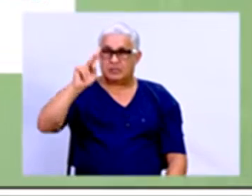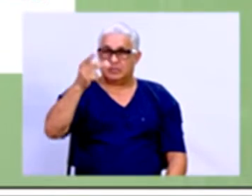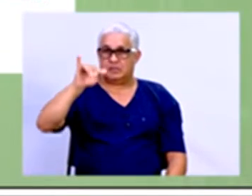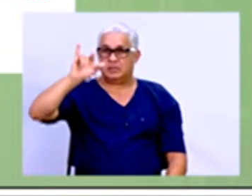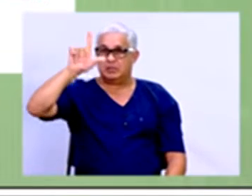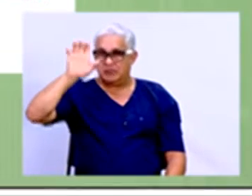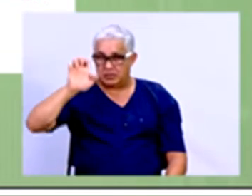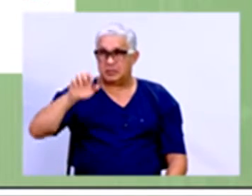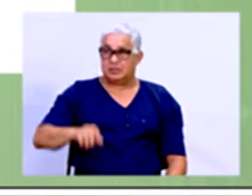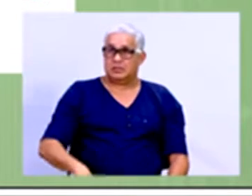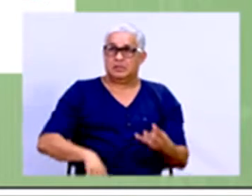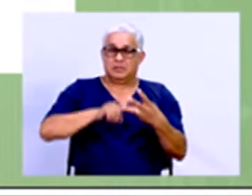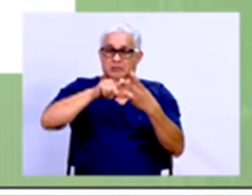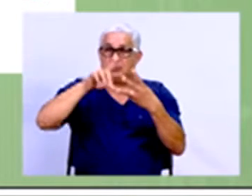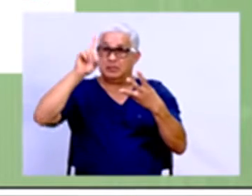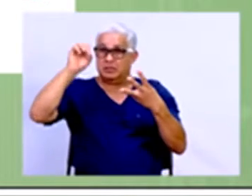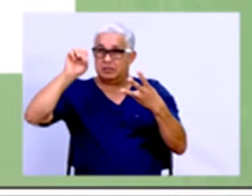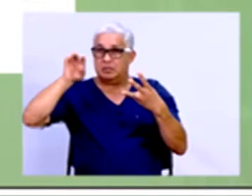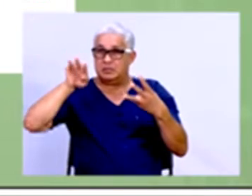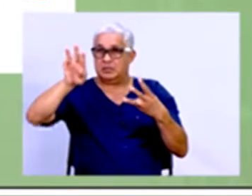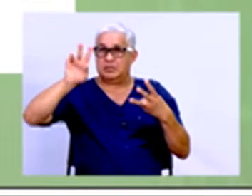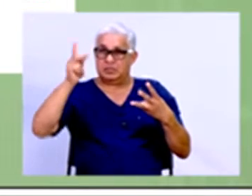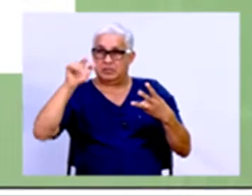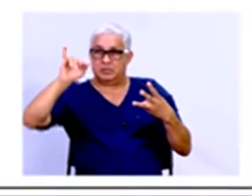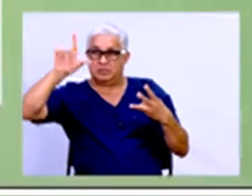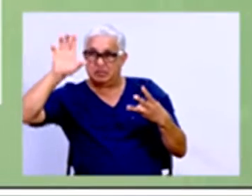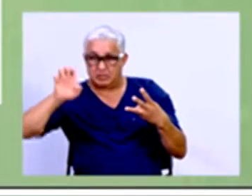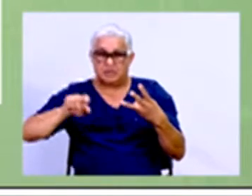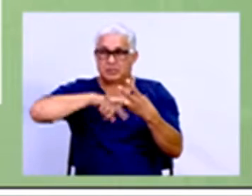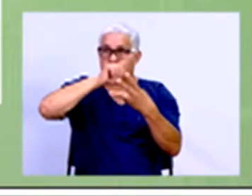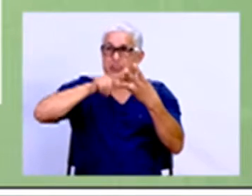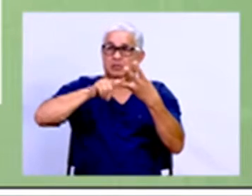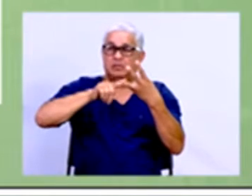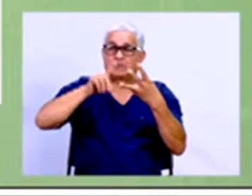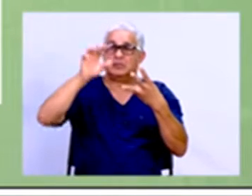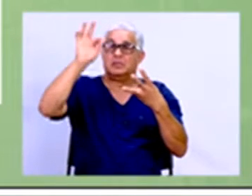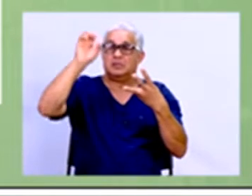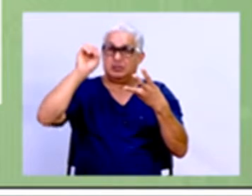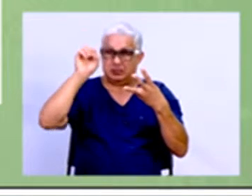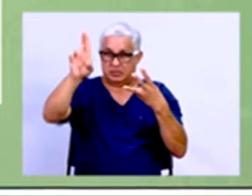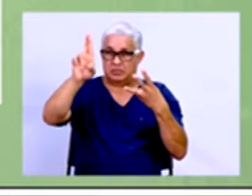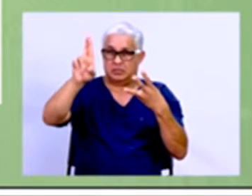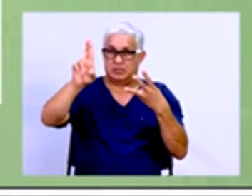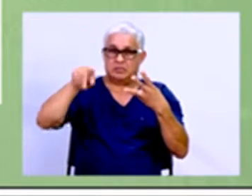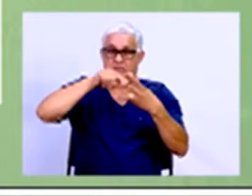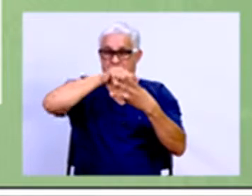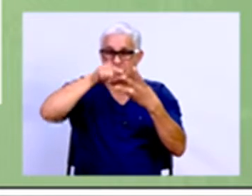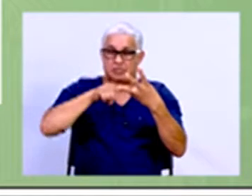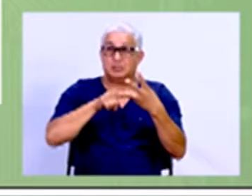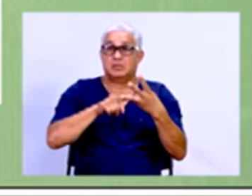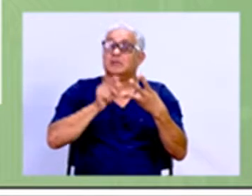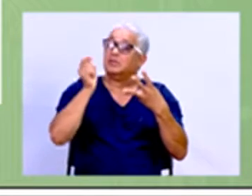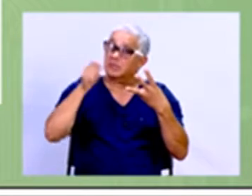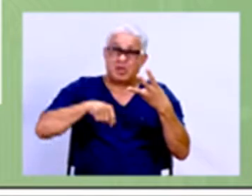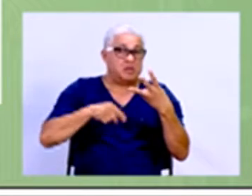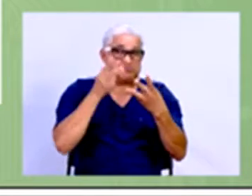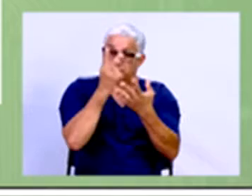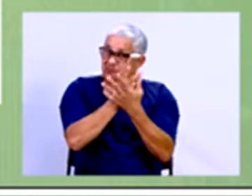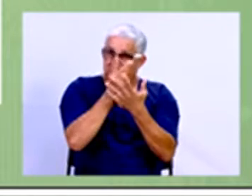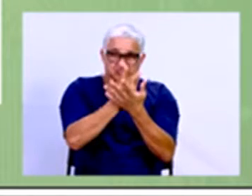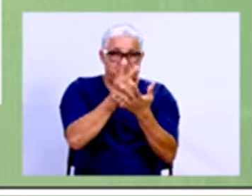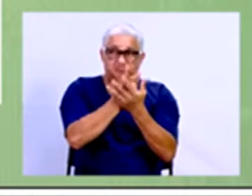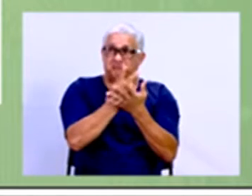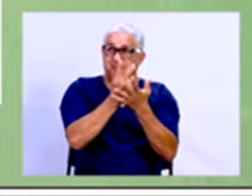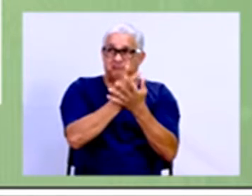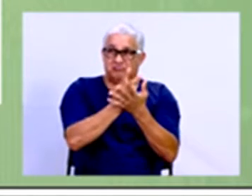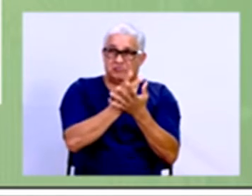while, do while, certo? E nós temos o for. Tá? Todos eles servem para a mesma coisa, eles têm o mesmo